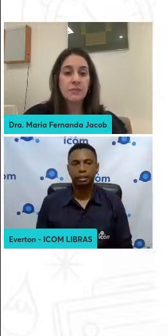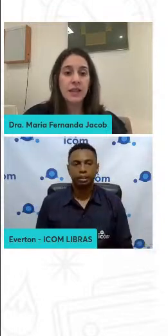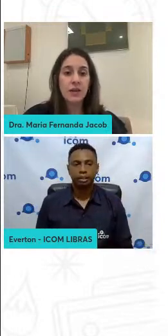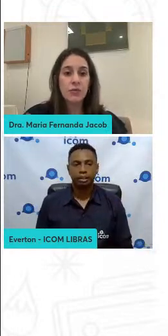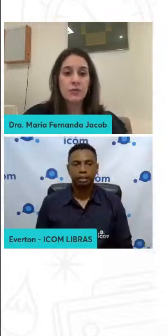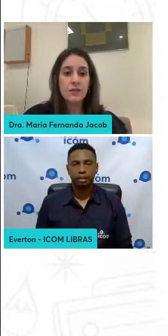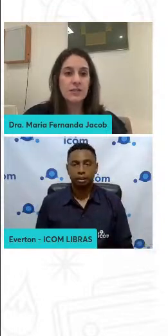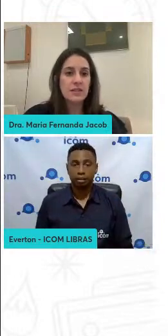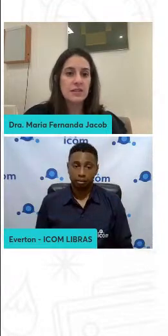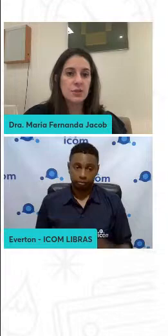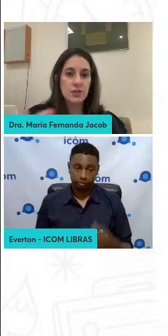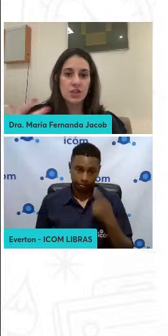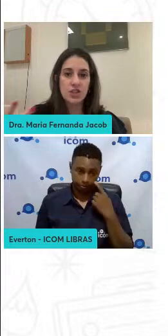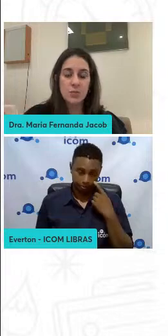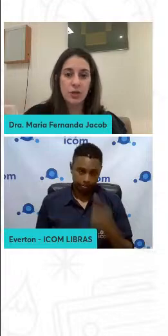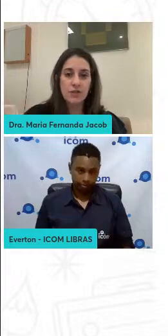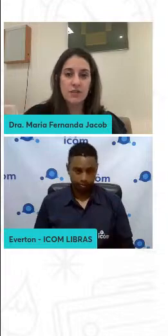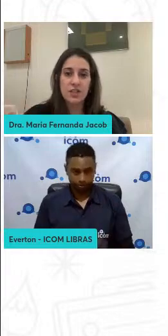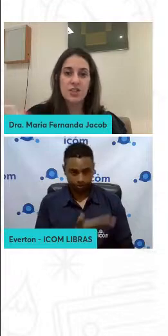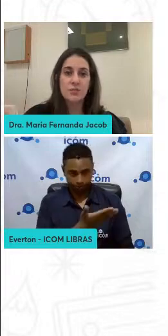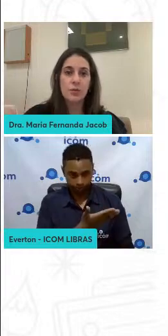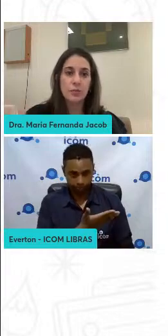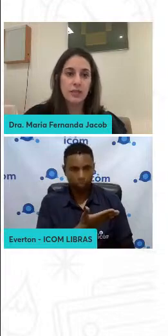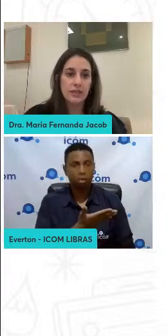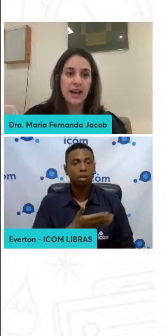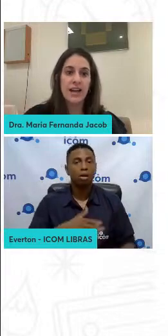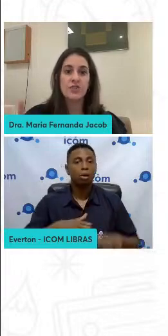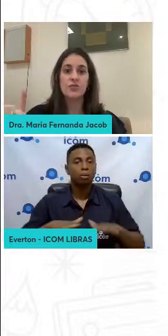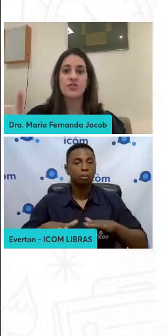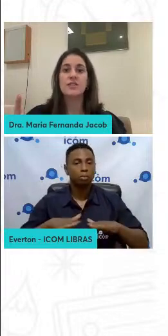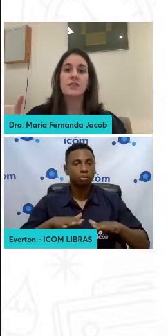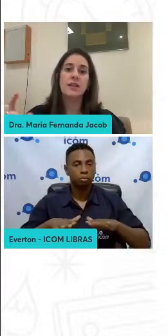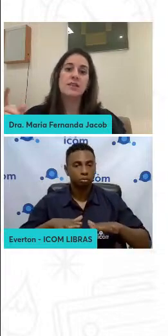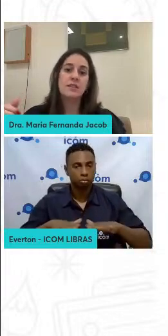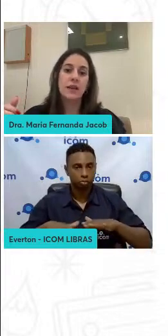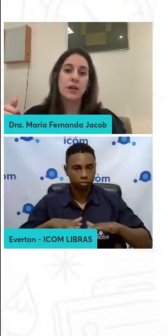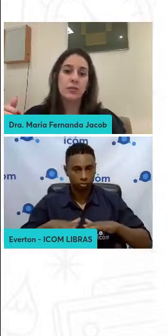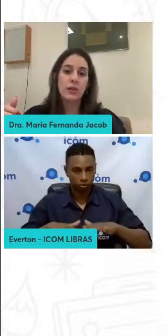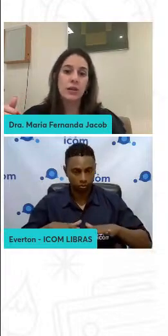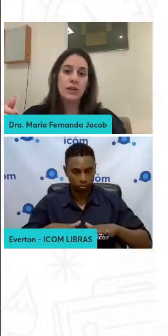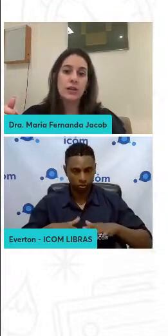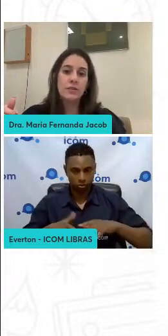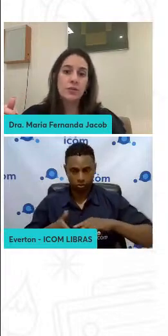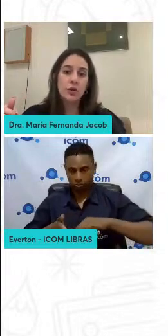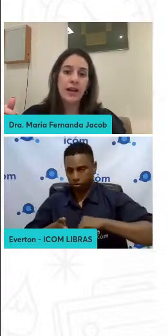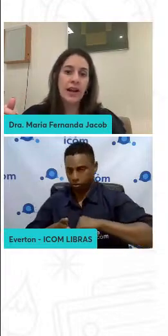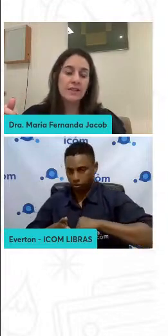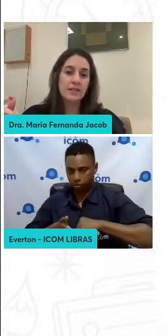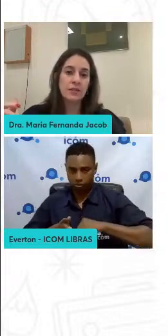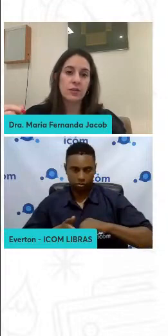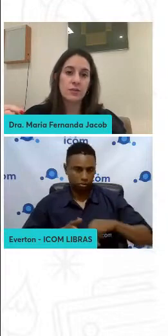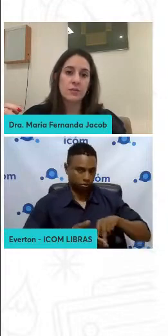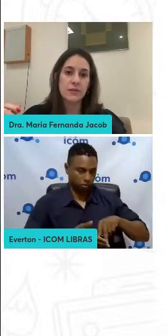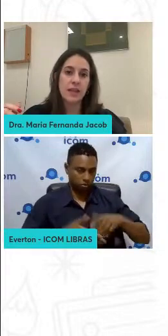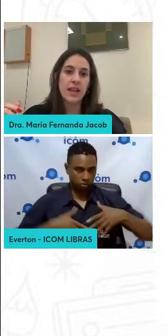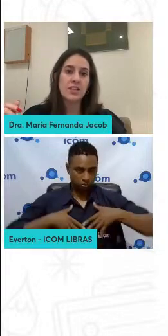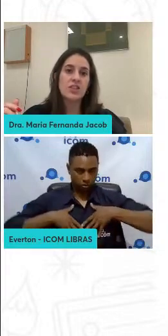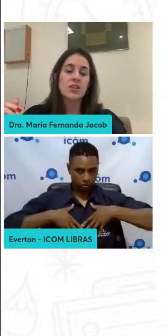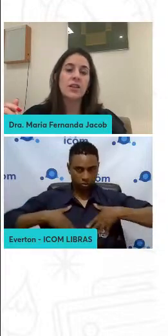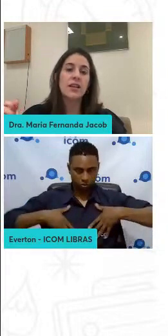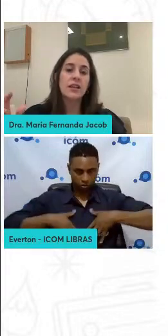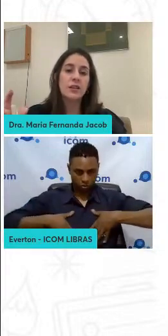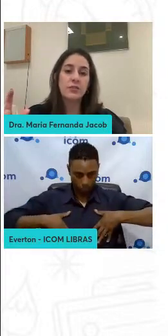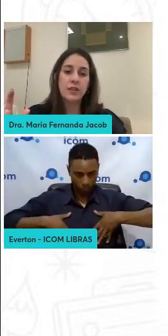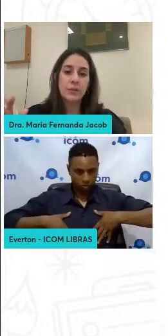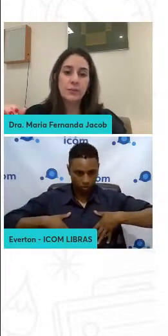Aqui também alguns exercícios que a gente pode fazer de mobilidade ou de extensão torácica no nosso